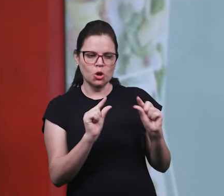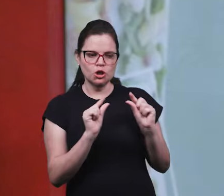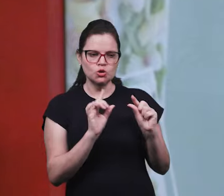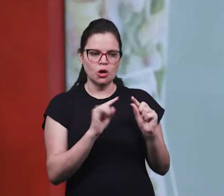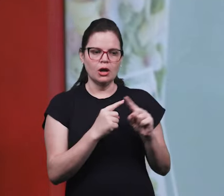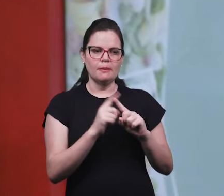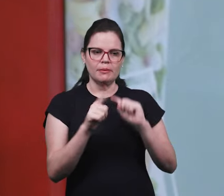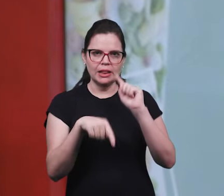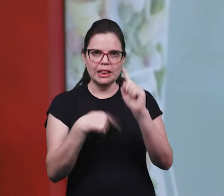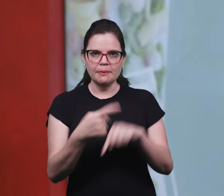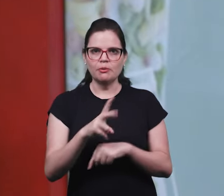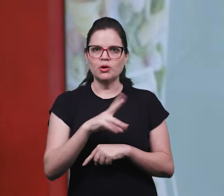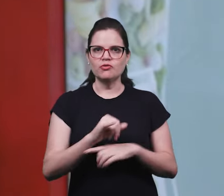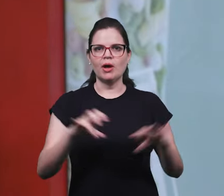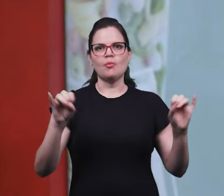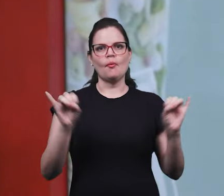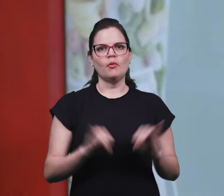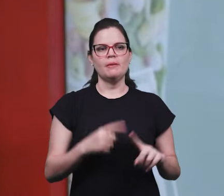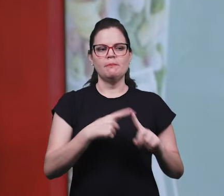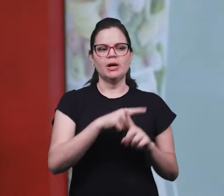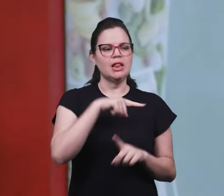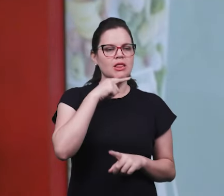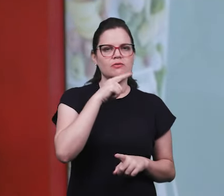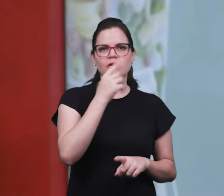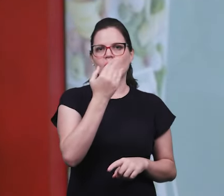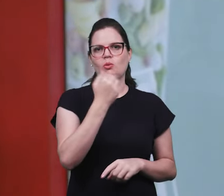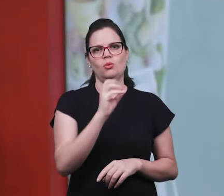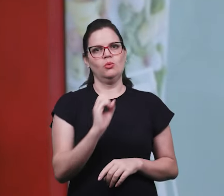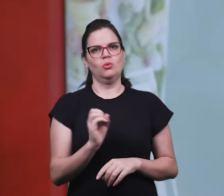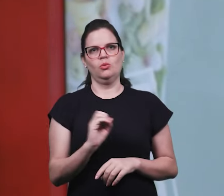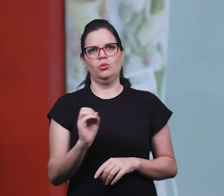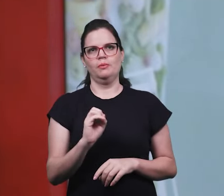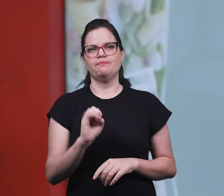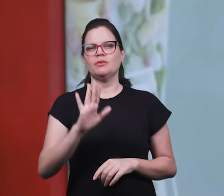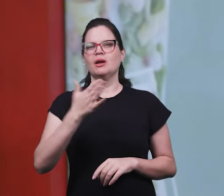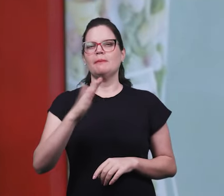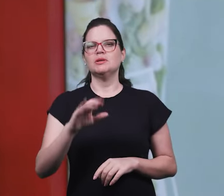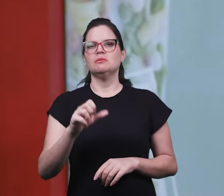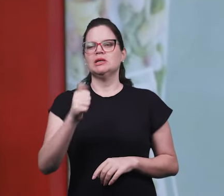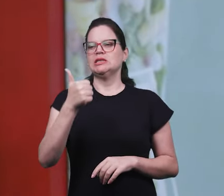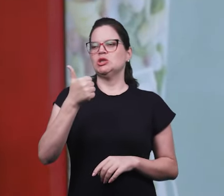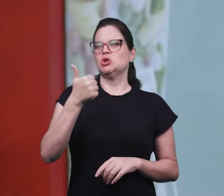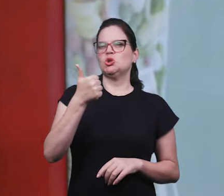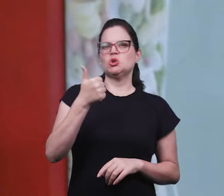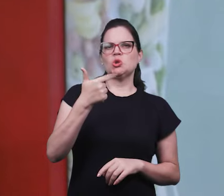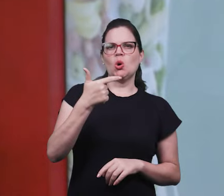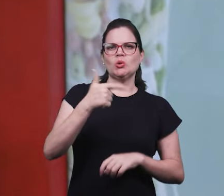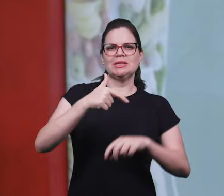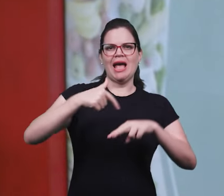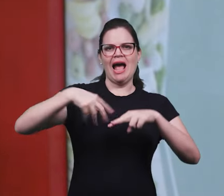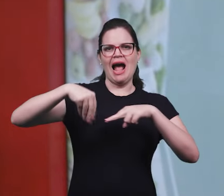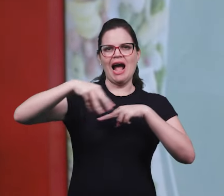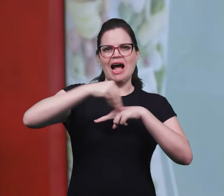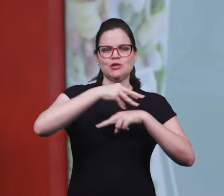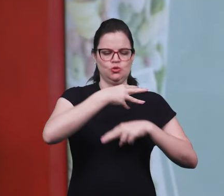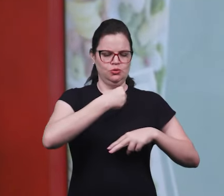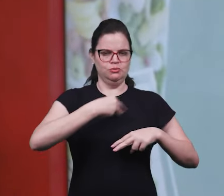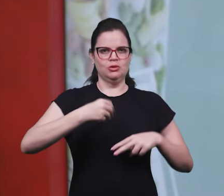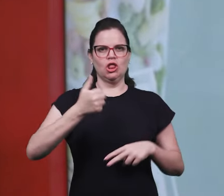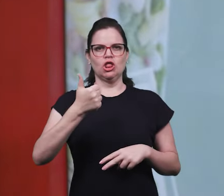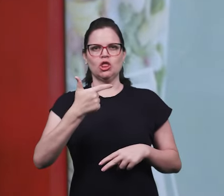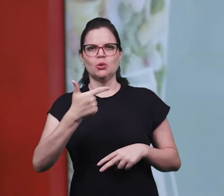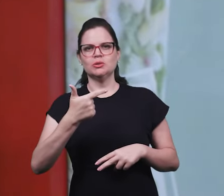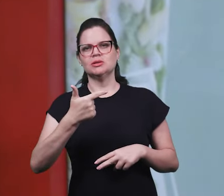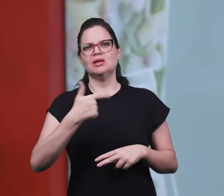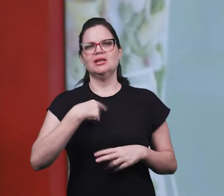vai perder peso porque ele não vai conseguir se alimentar geralmente depois 12ª sessão de rádio ele começa a sentir disfagia